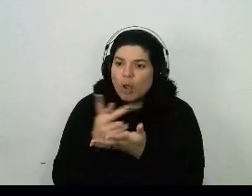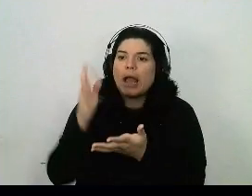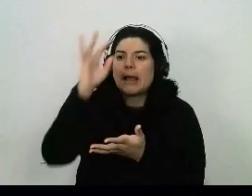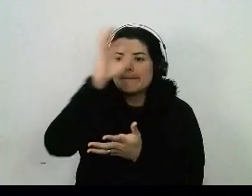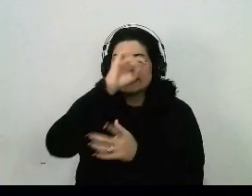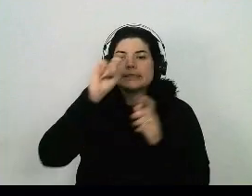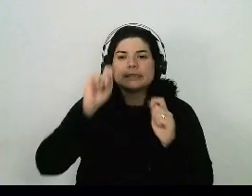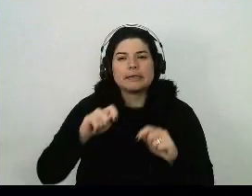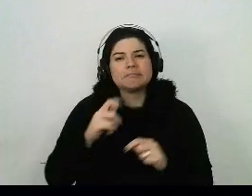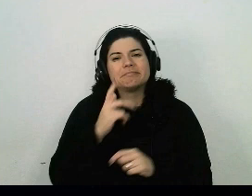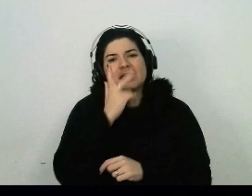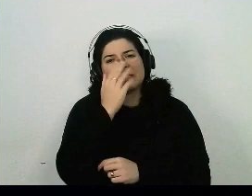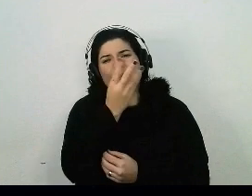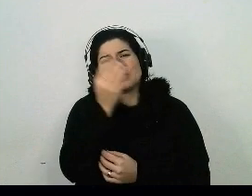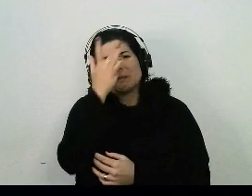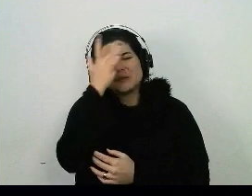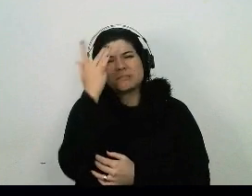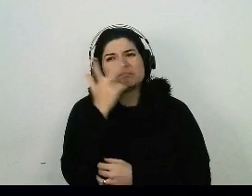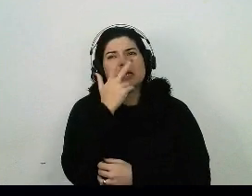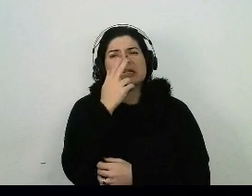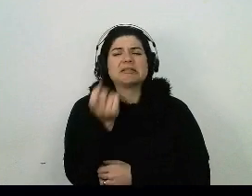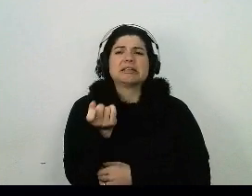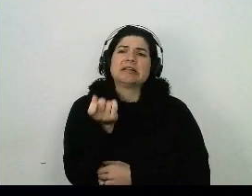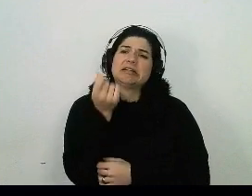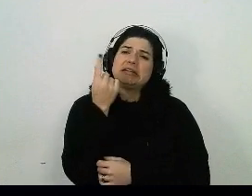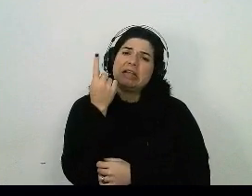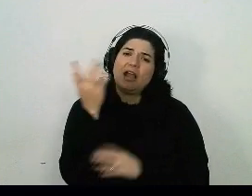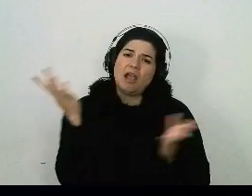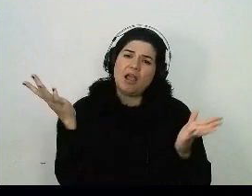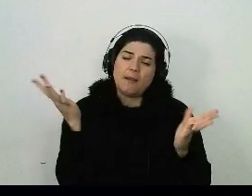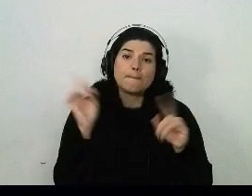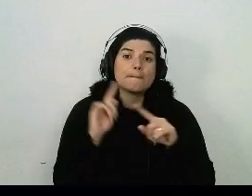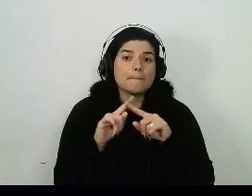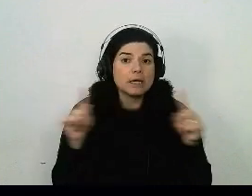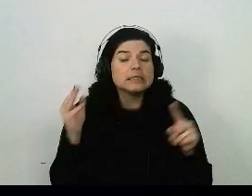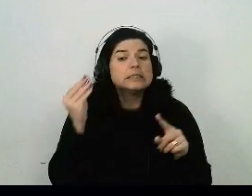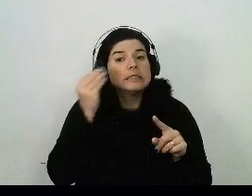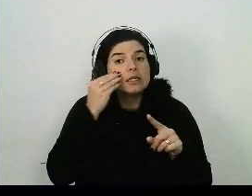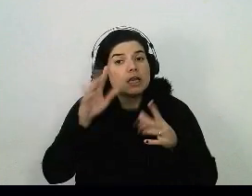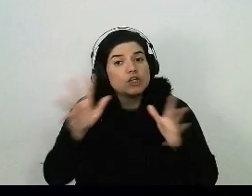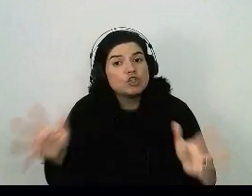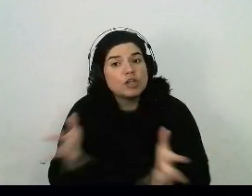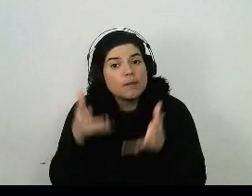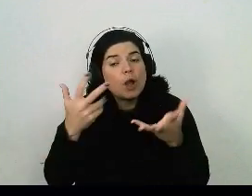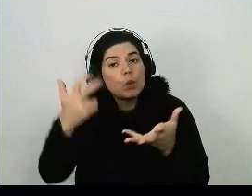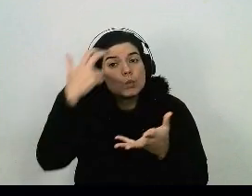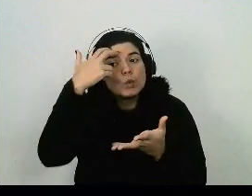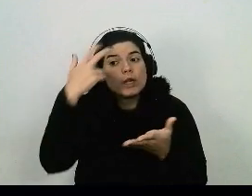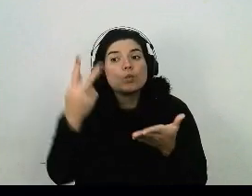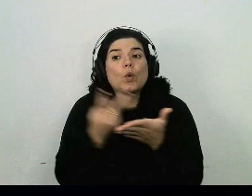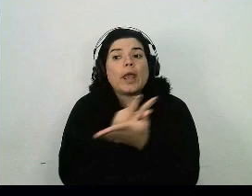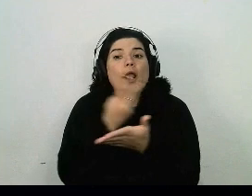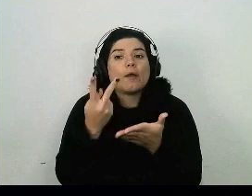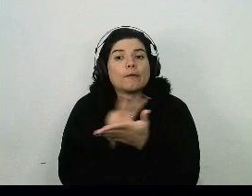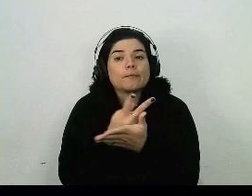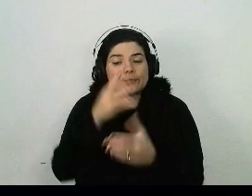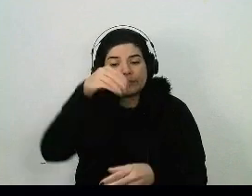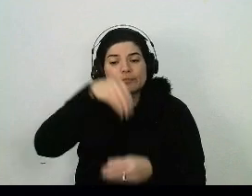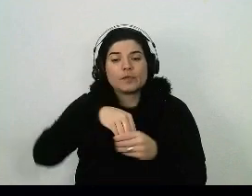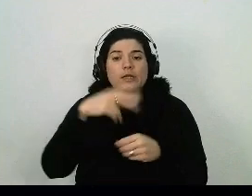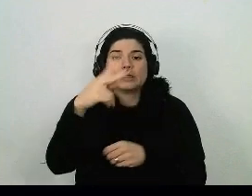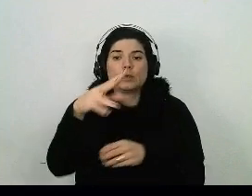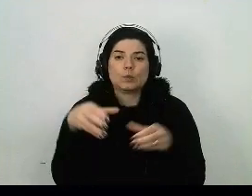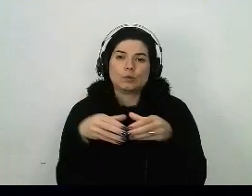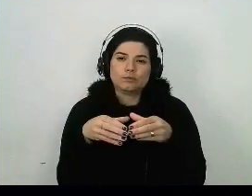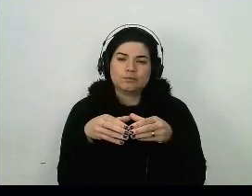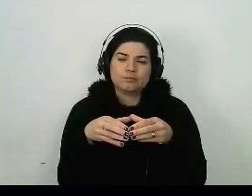que para muitas pessoas isso soa super esquisito mas tentem estimular a cultura do erro nas equipes de vocês o que